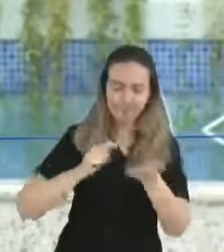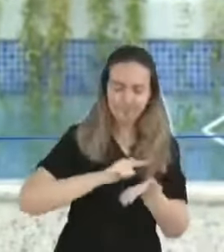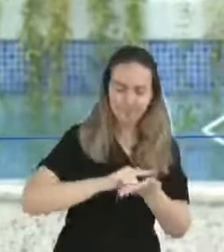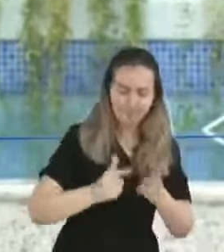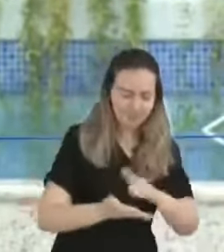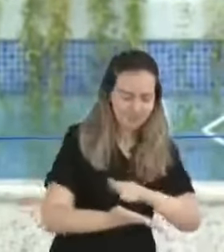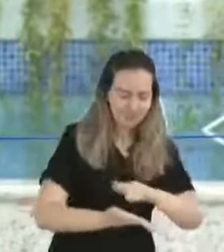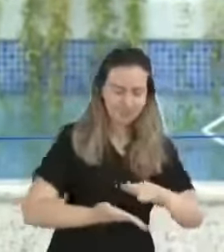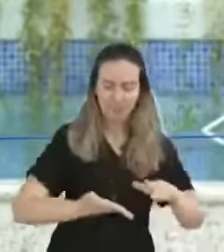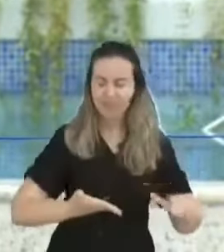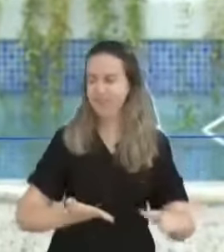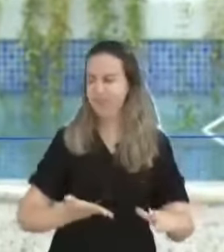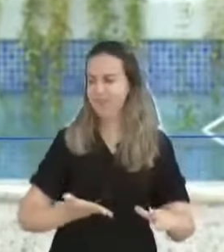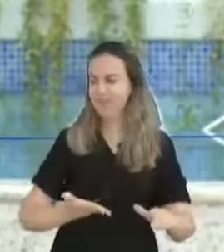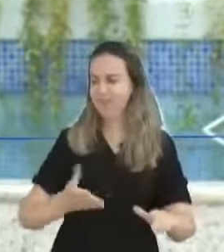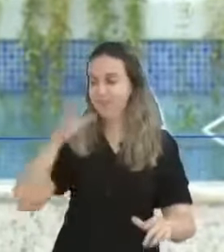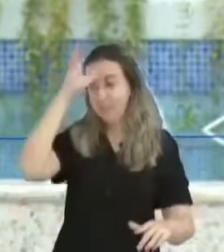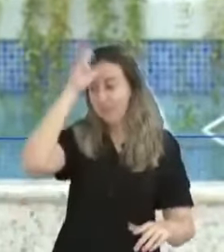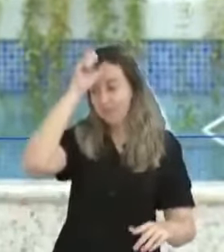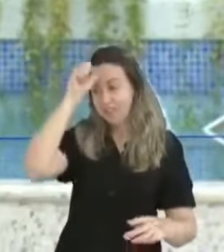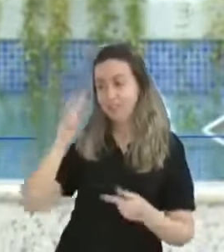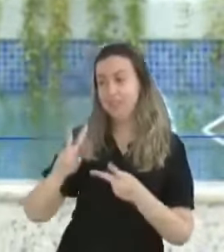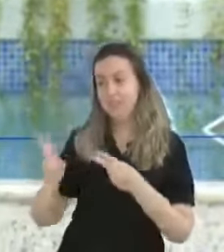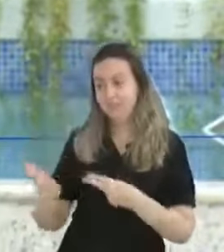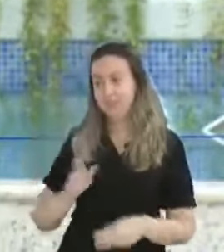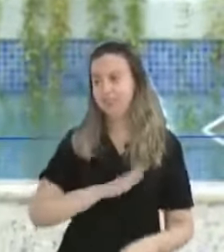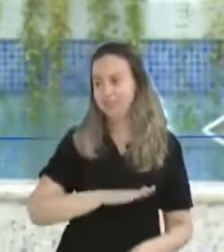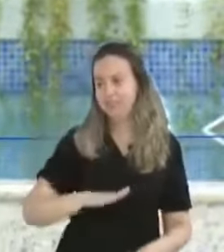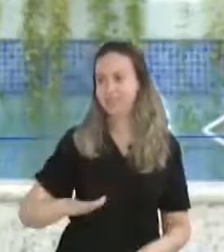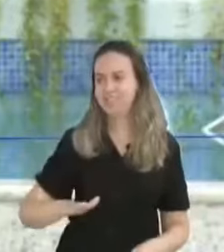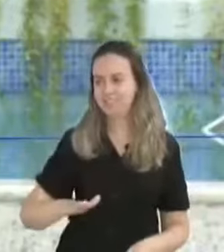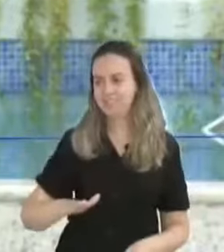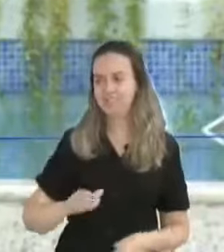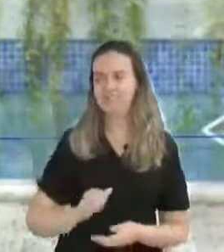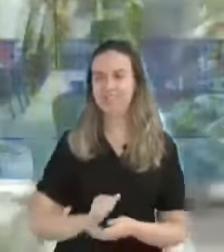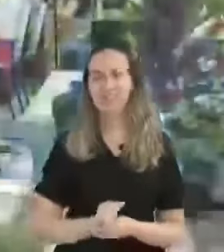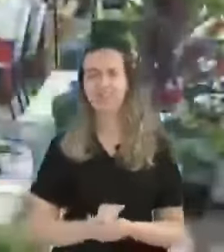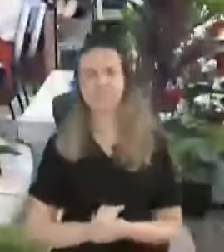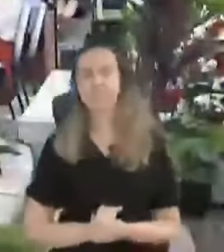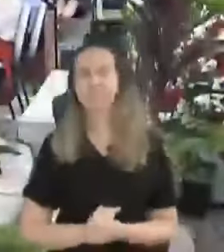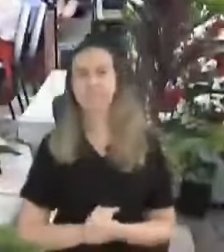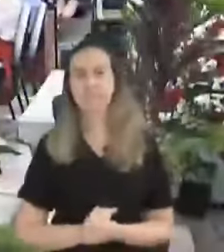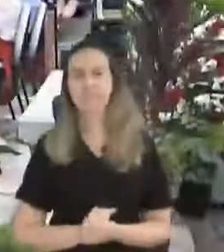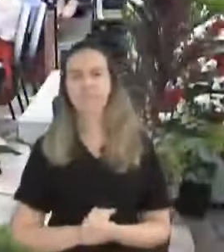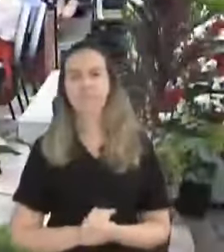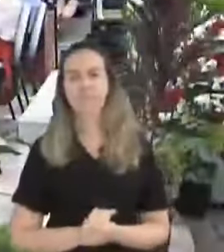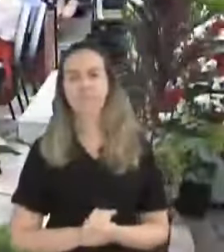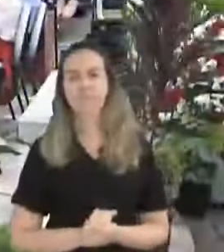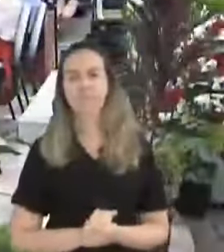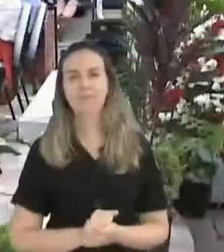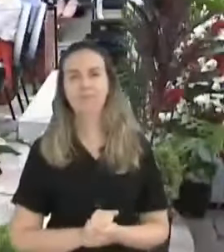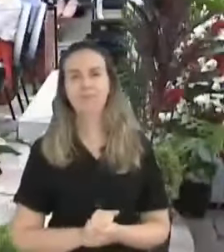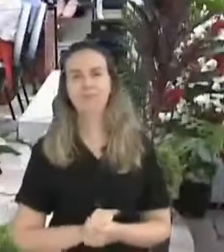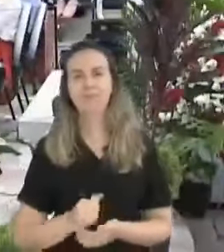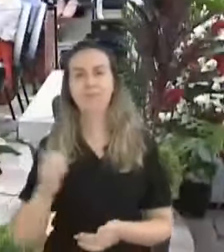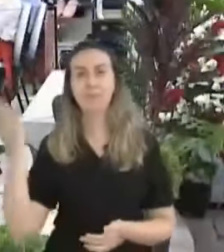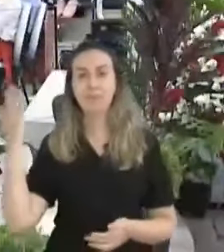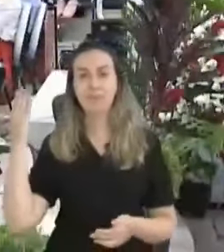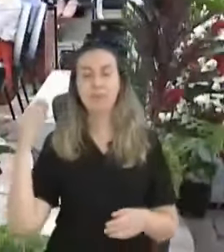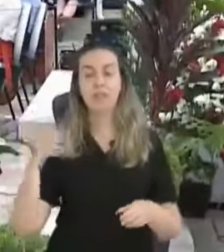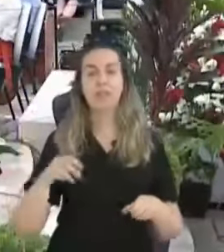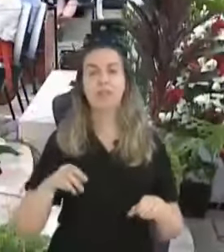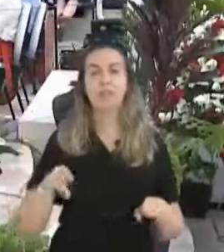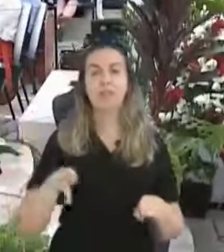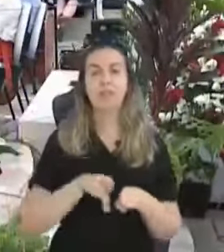capítulo 22, no versículo 31 e 32, uma coisa interessante, queridos. Pedro,